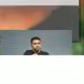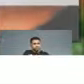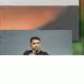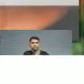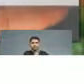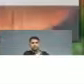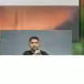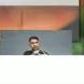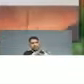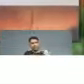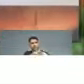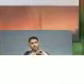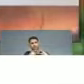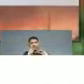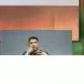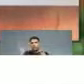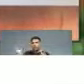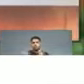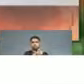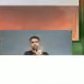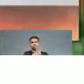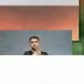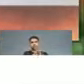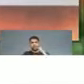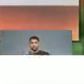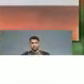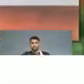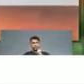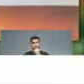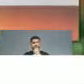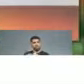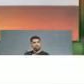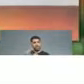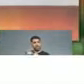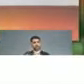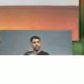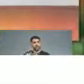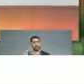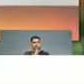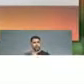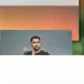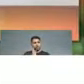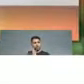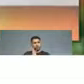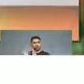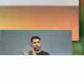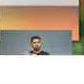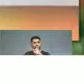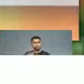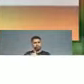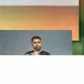E essas duas ações traria uma formalidade dessa atividade essa atividade ocorre alguns projetos já